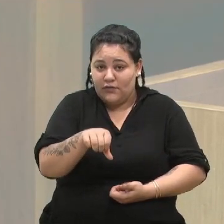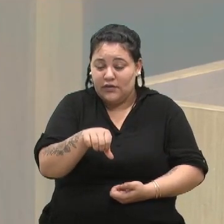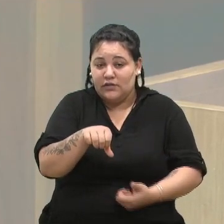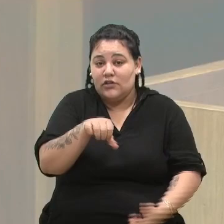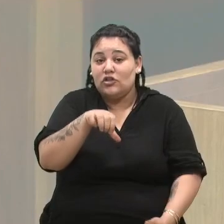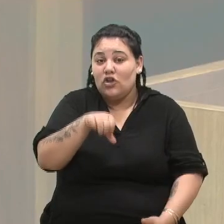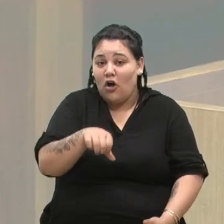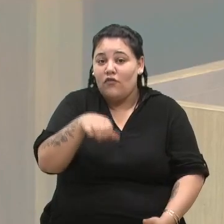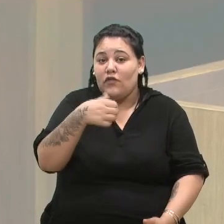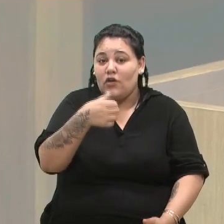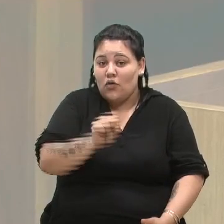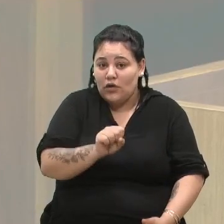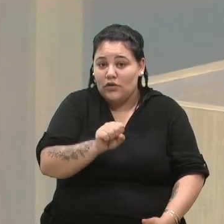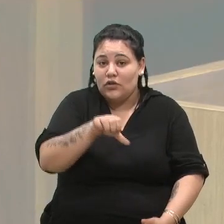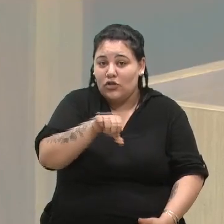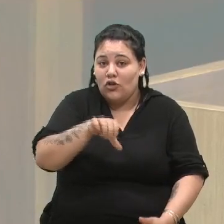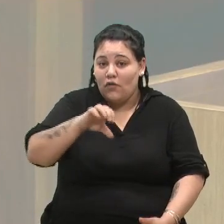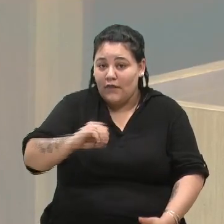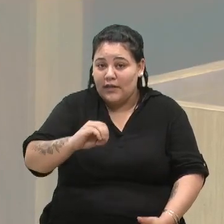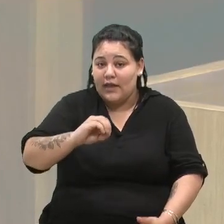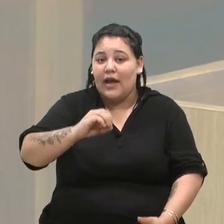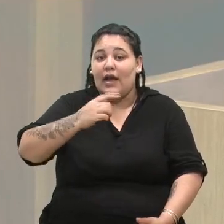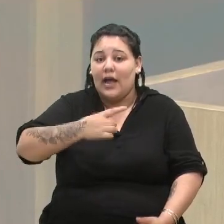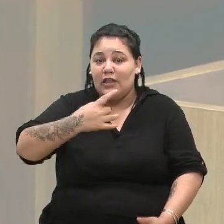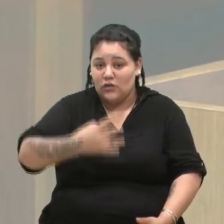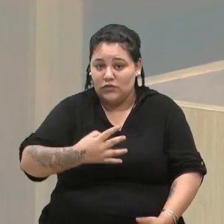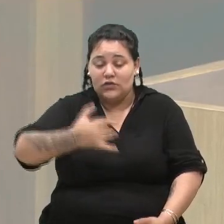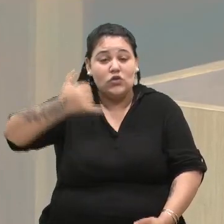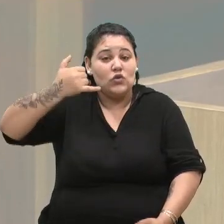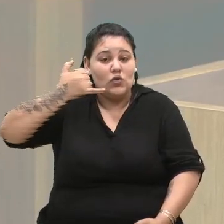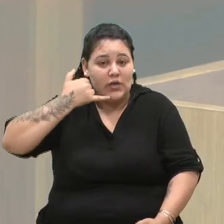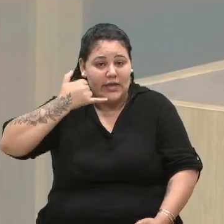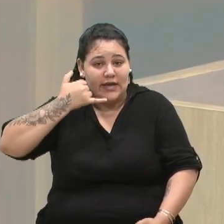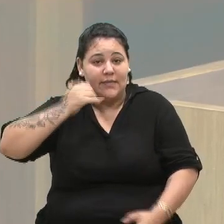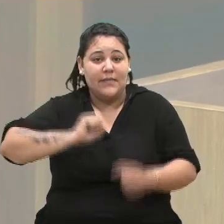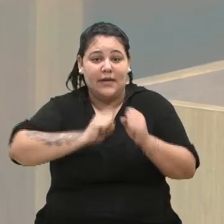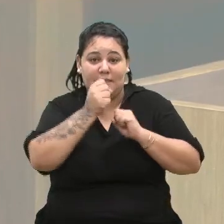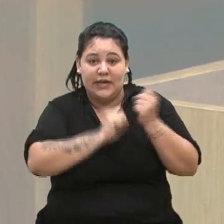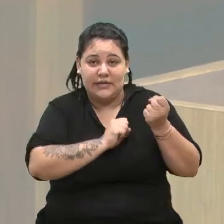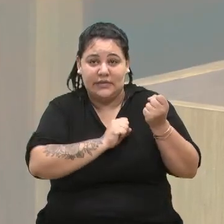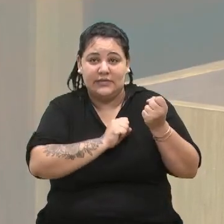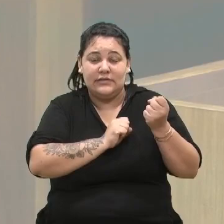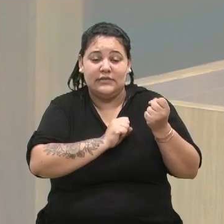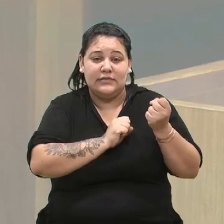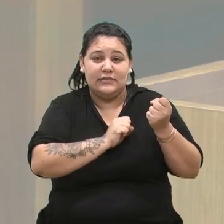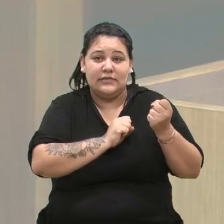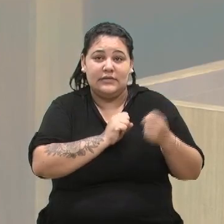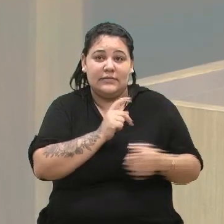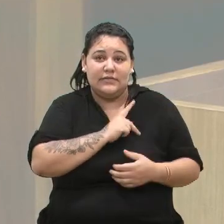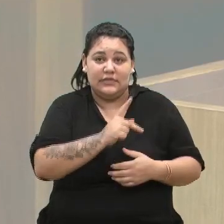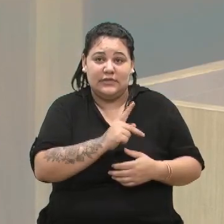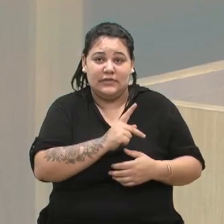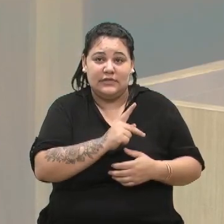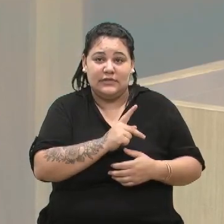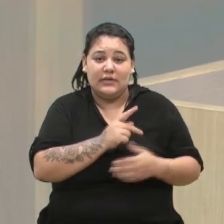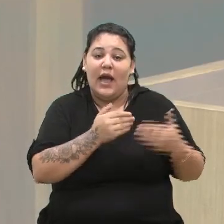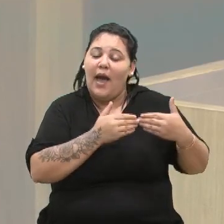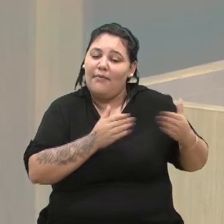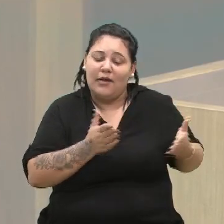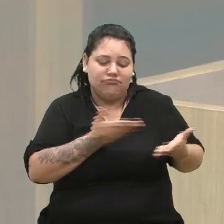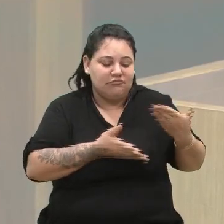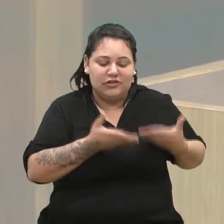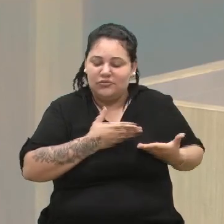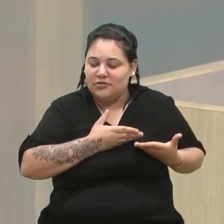999 98 90 14. Você liga lá para a empresa, qual é o presidente Nespo, estará à sua disposição e